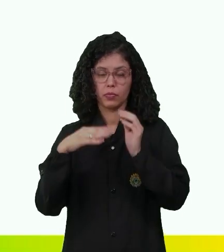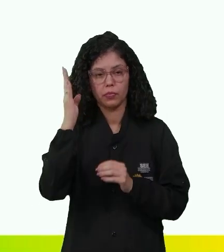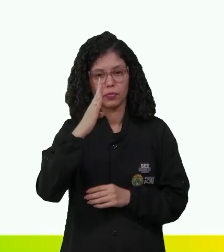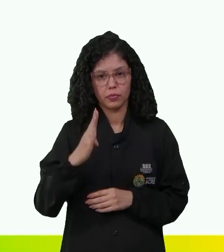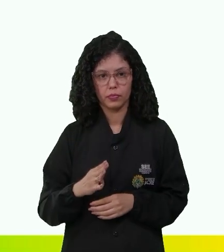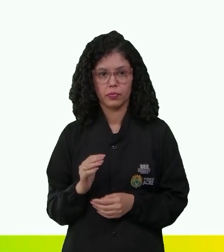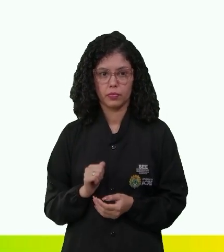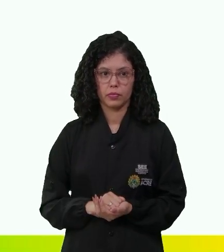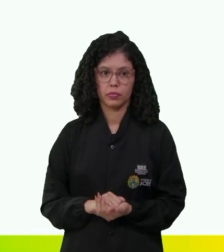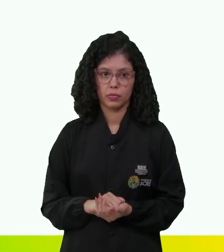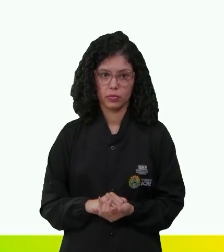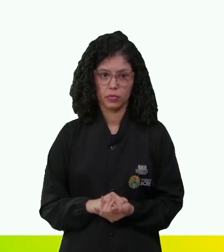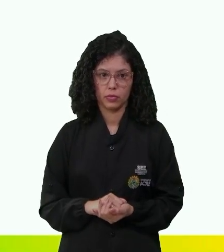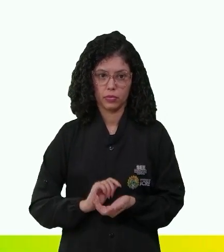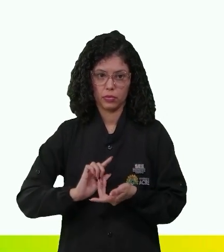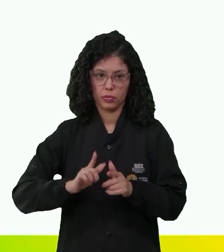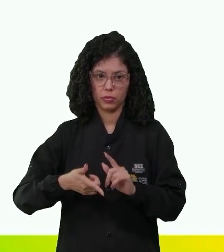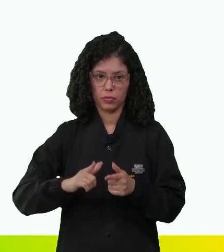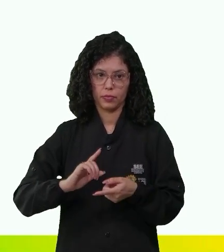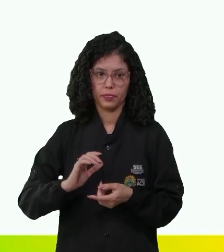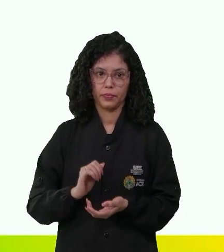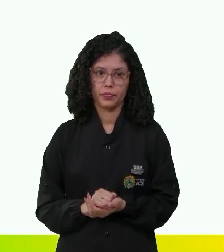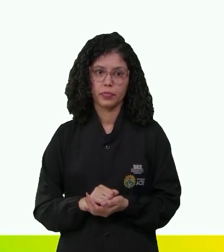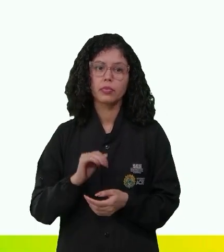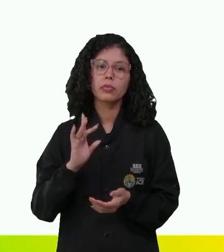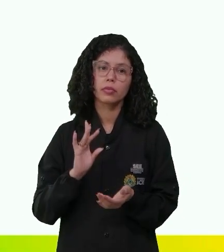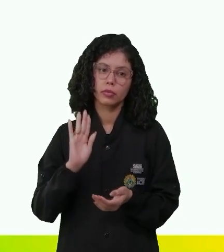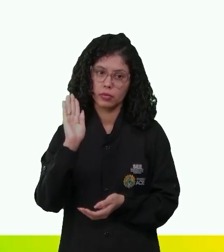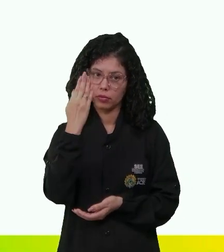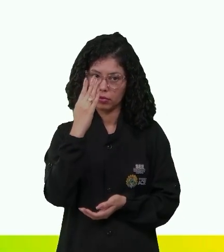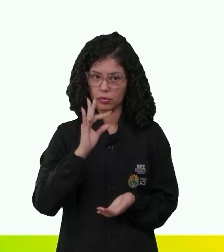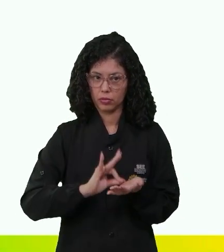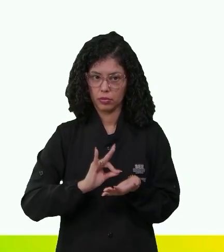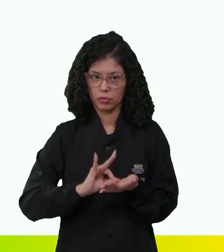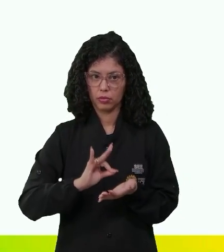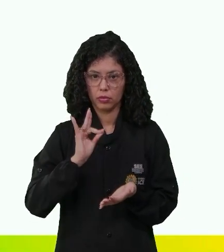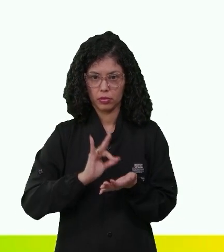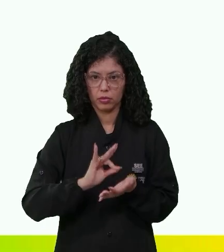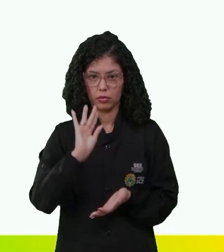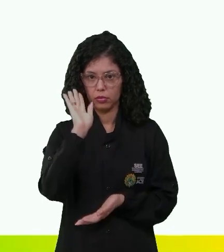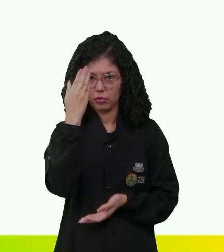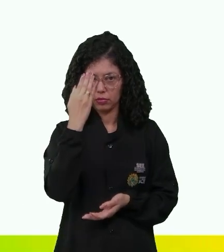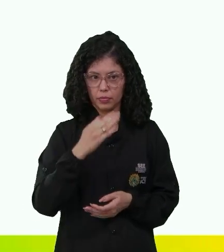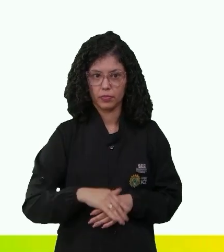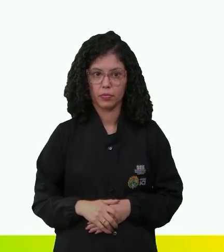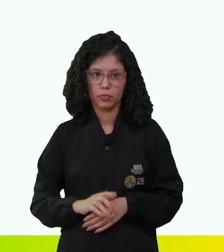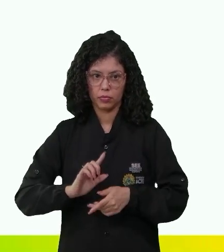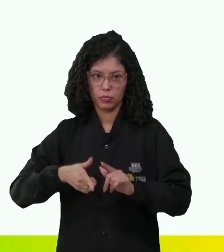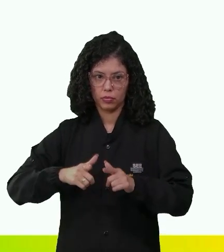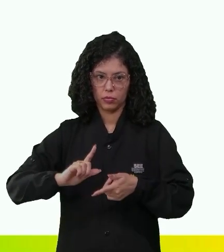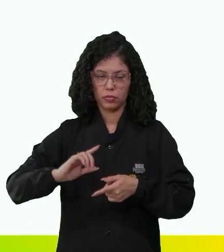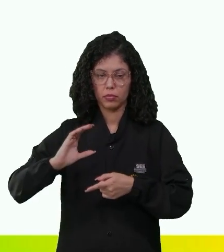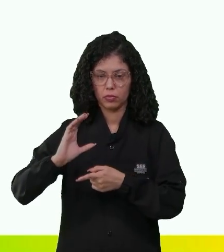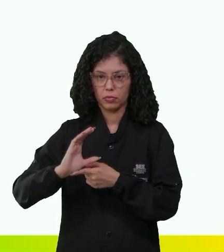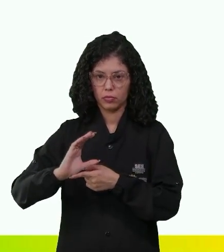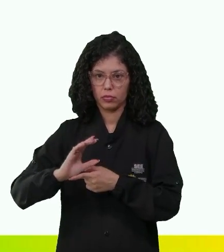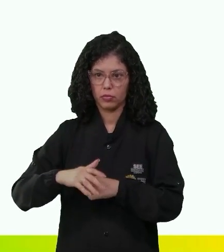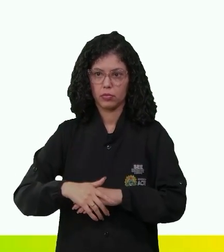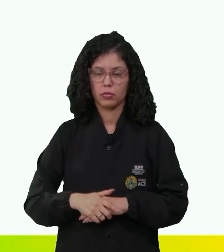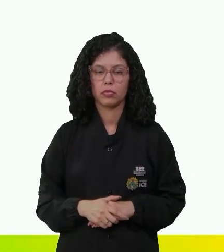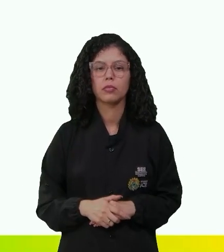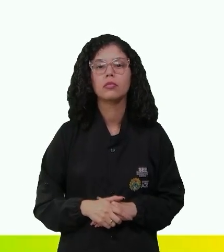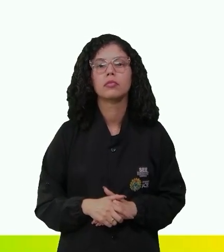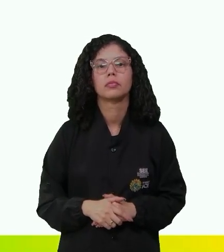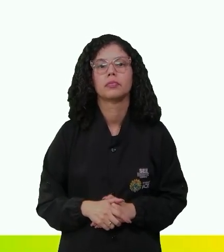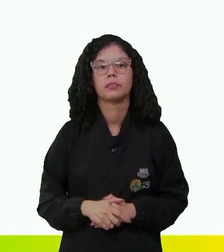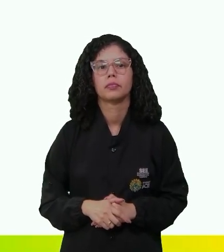torna falso. A nossa sequência correta é falso, verdadeiro, verdadeiro, falso, gabarito, letra